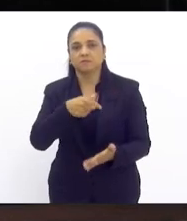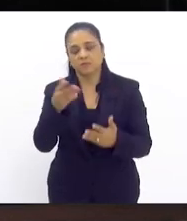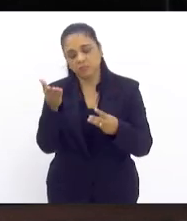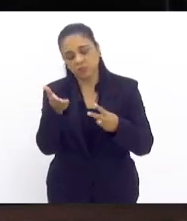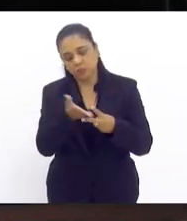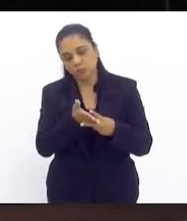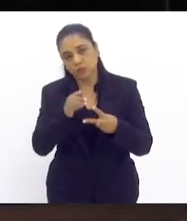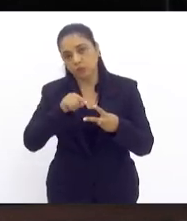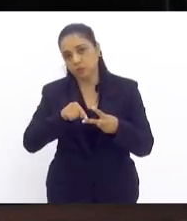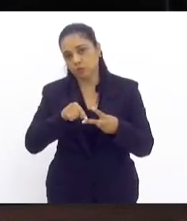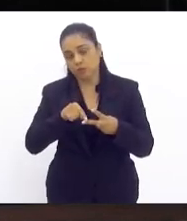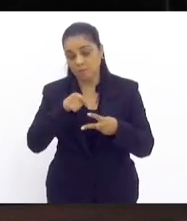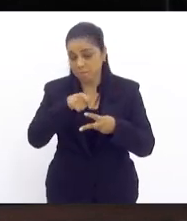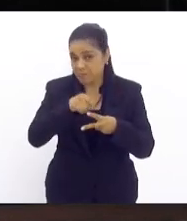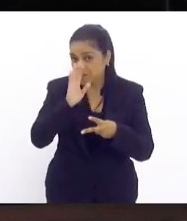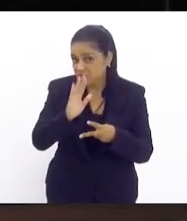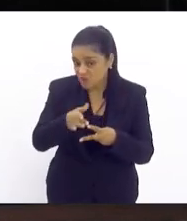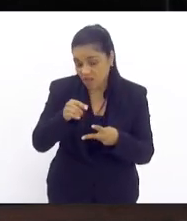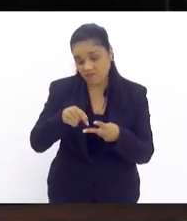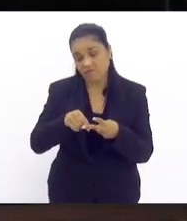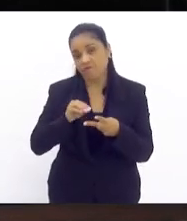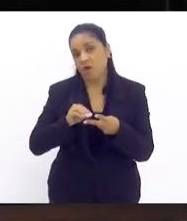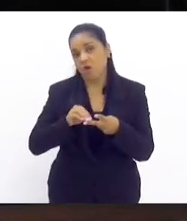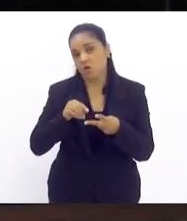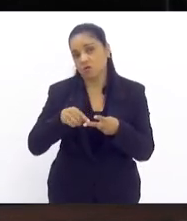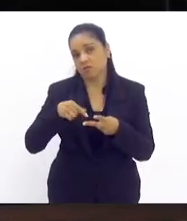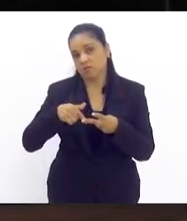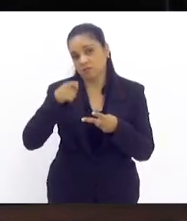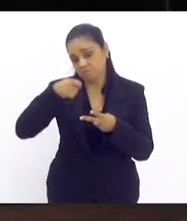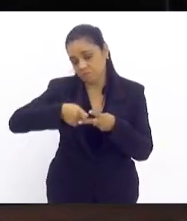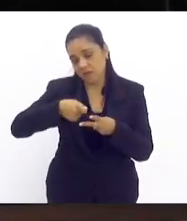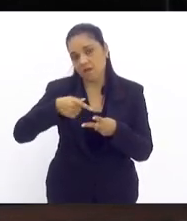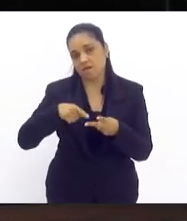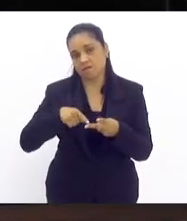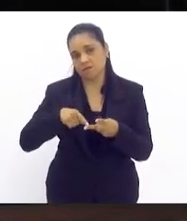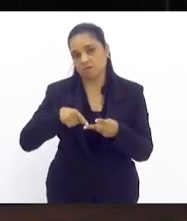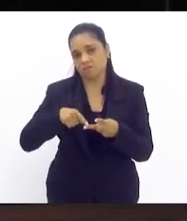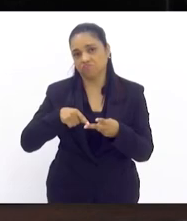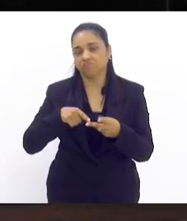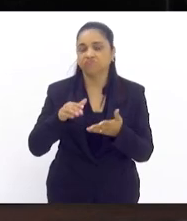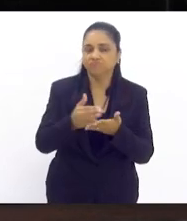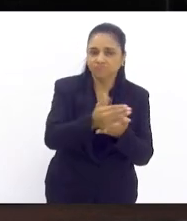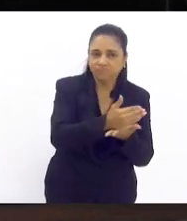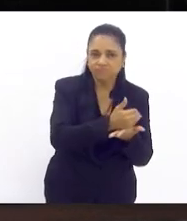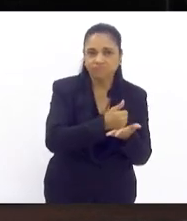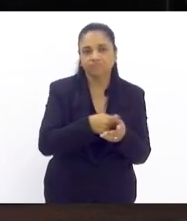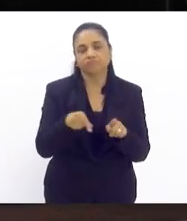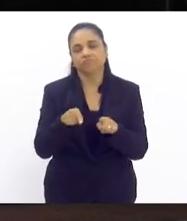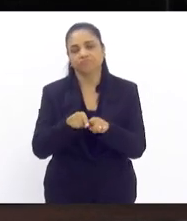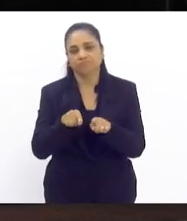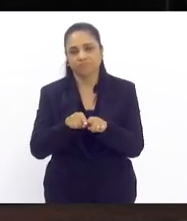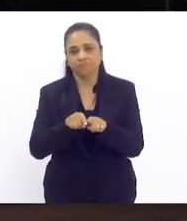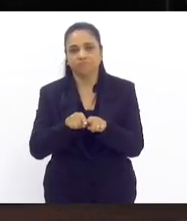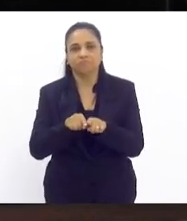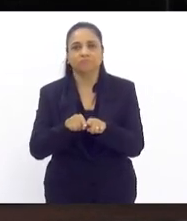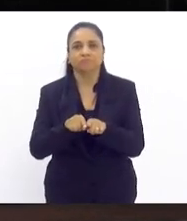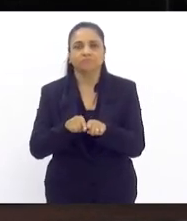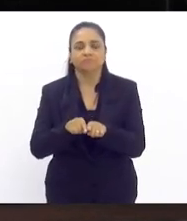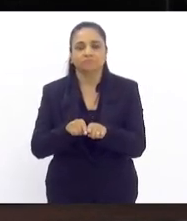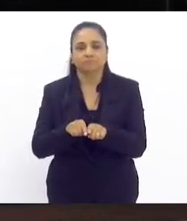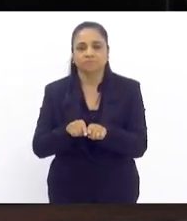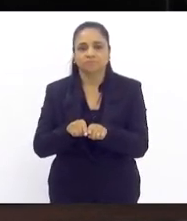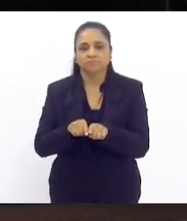aí, fazendo apenas uma comparação entre despesas correntes, receitas de capital, receitas